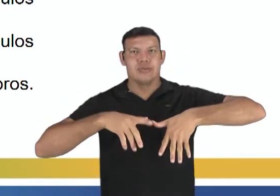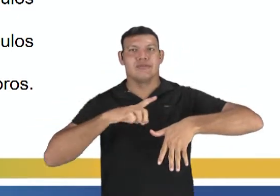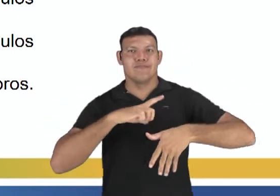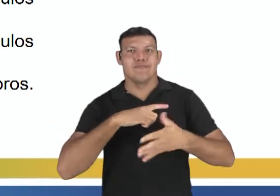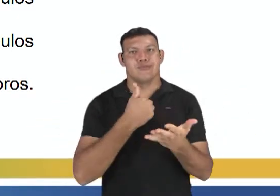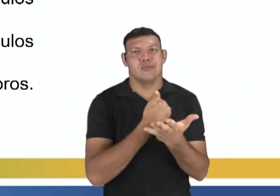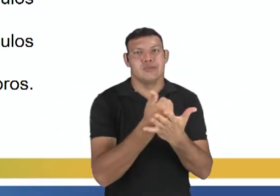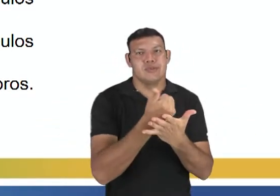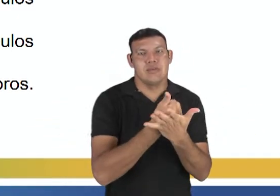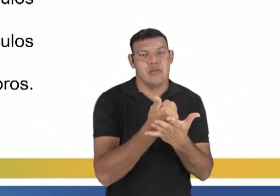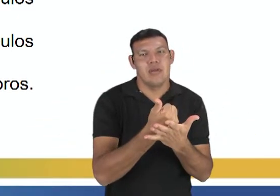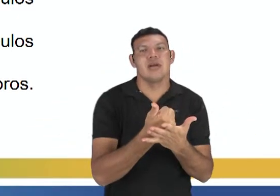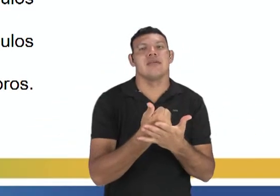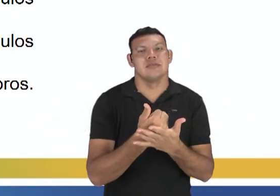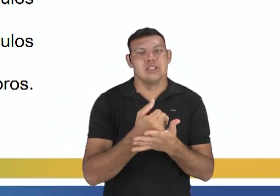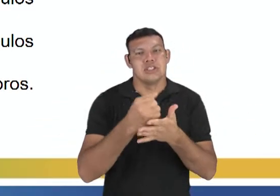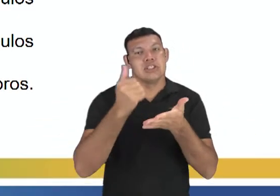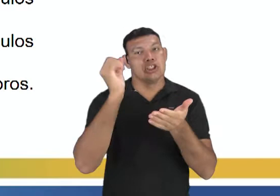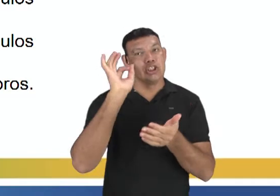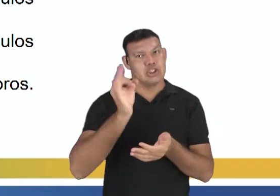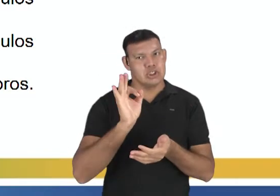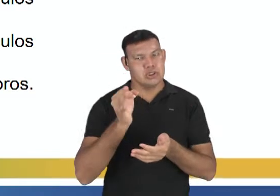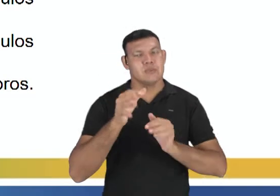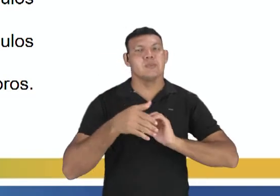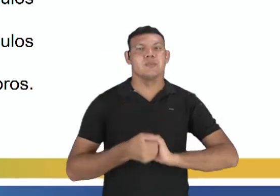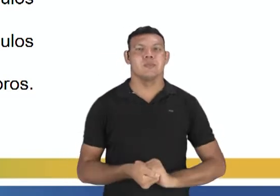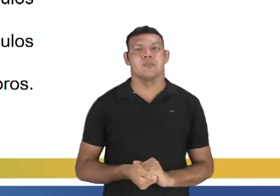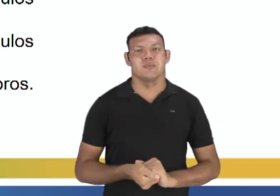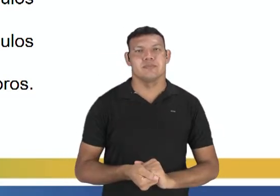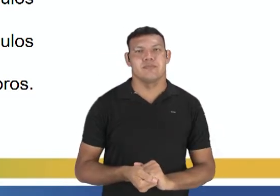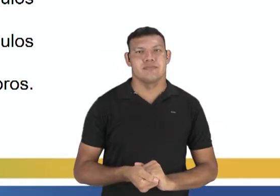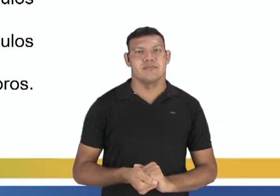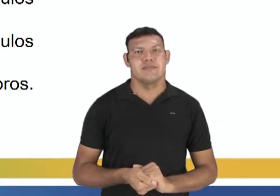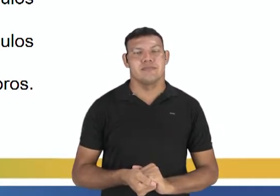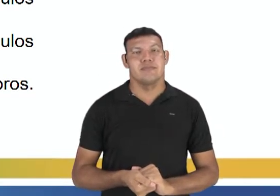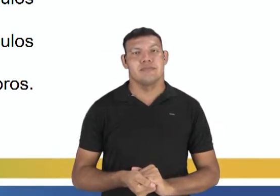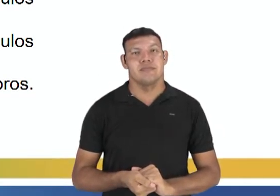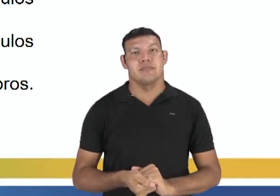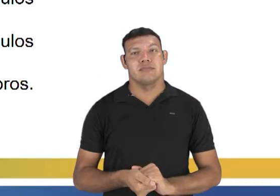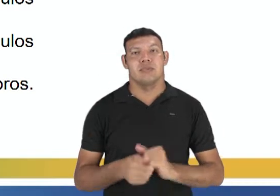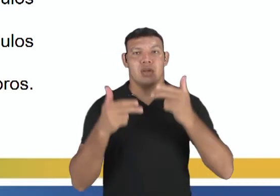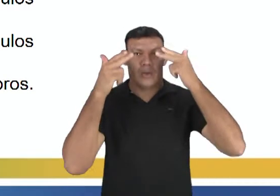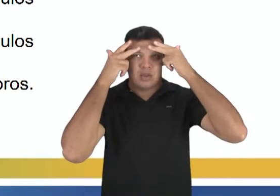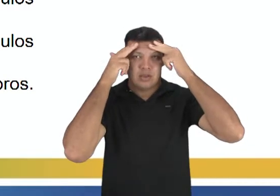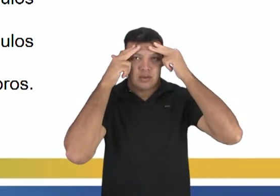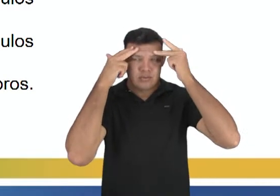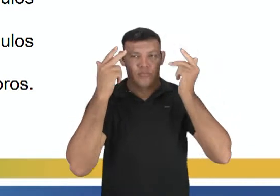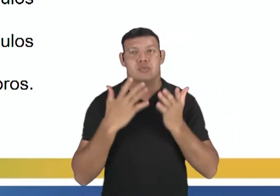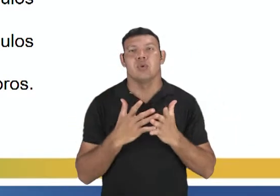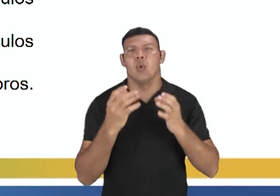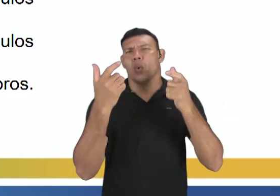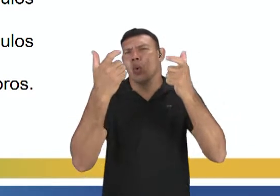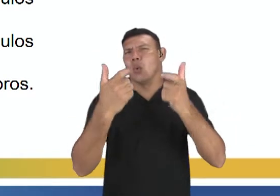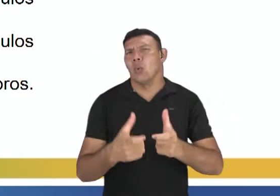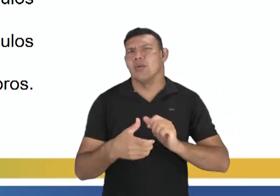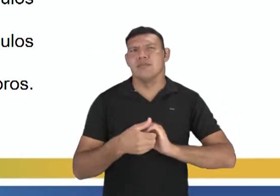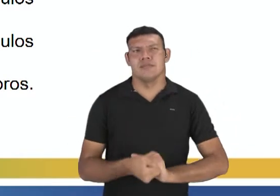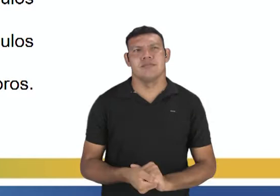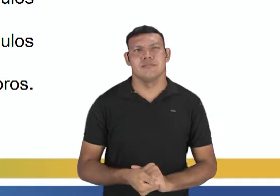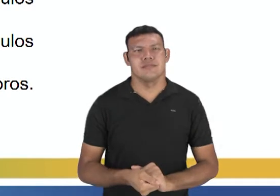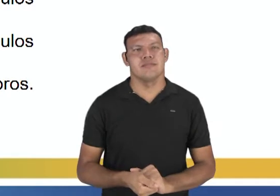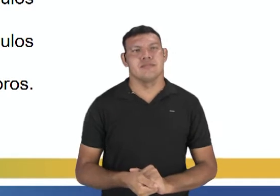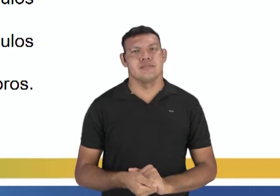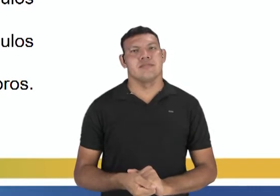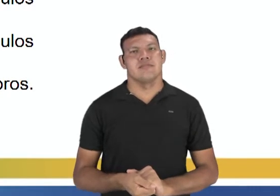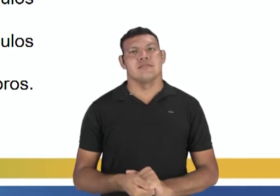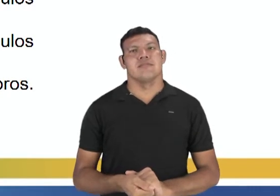respostas adequadas àquele estímulo. Esses receptores eles estão localizados nos chamados órgãos